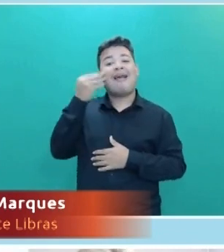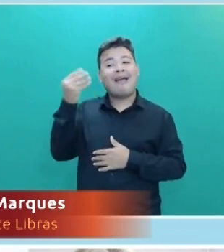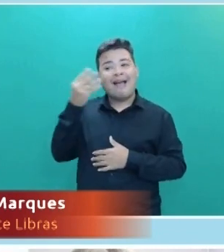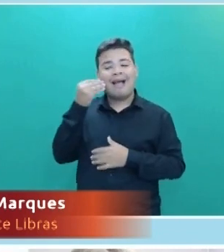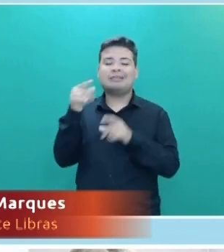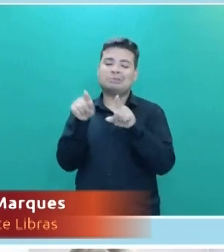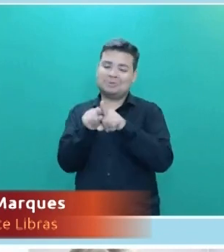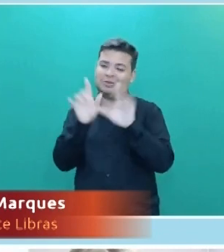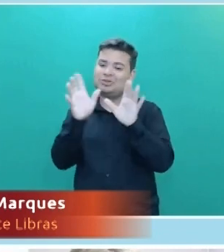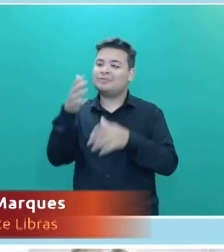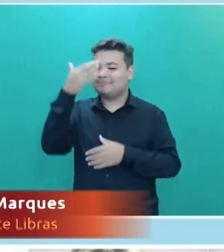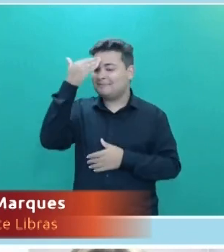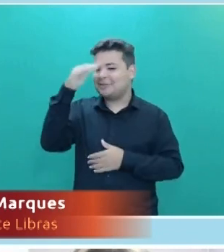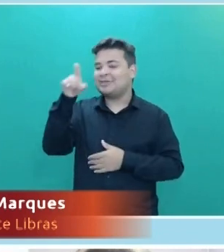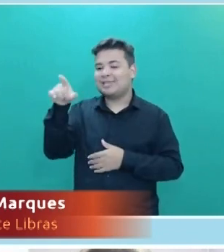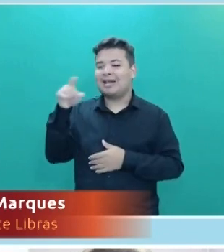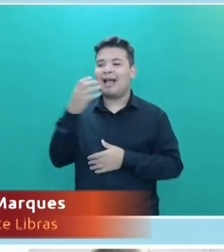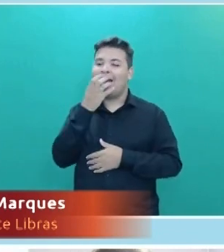entende.